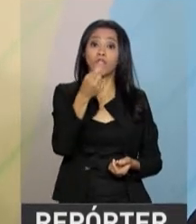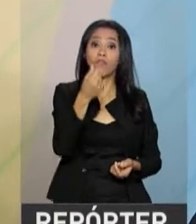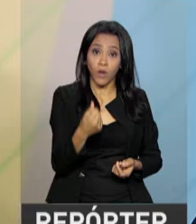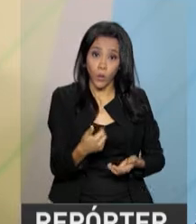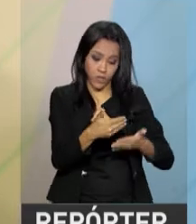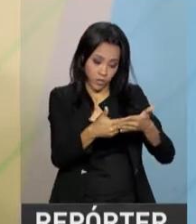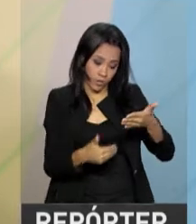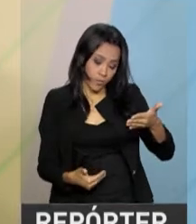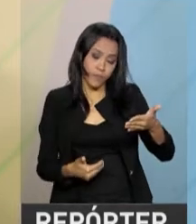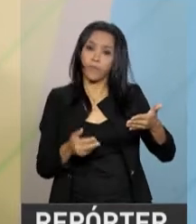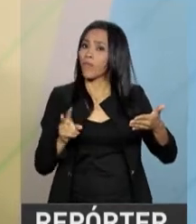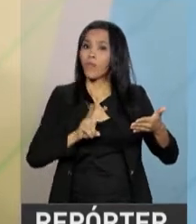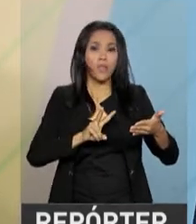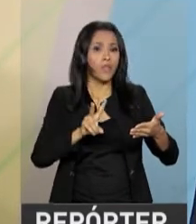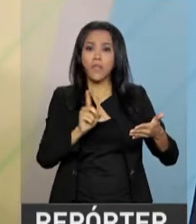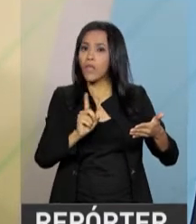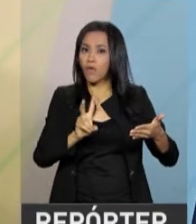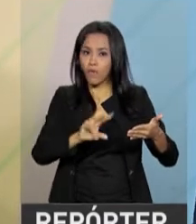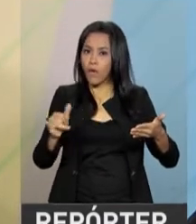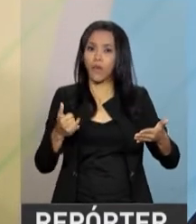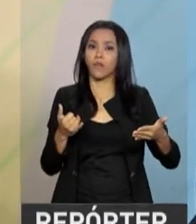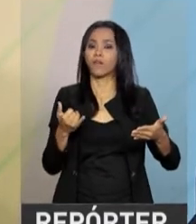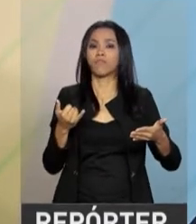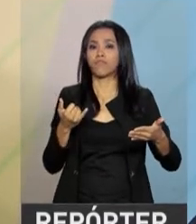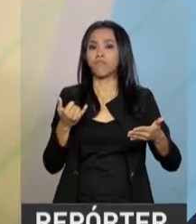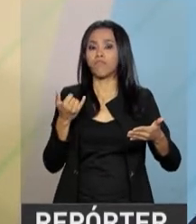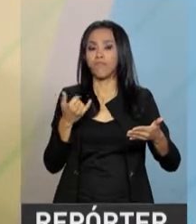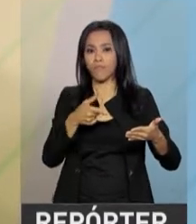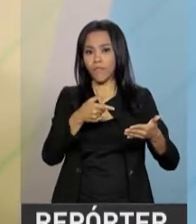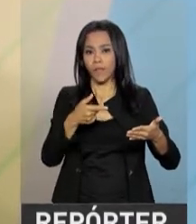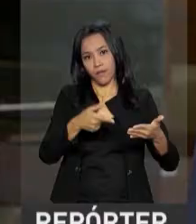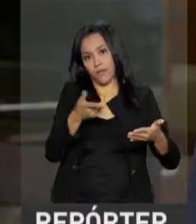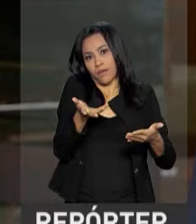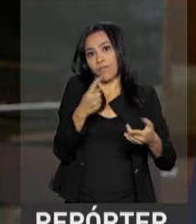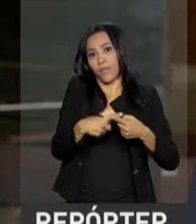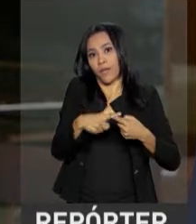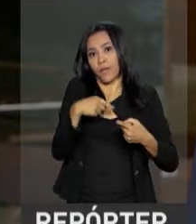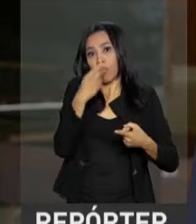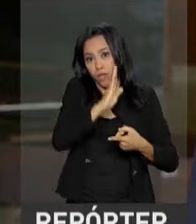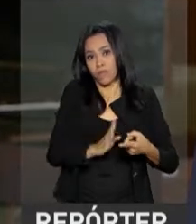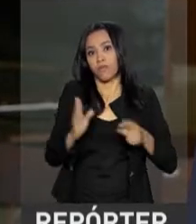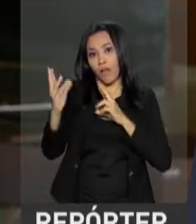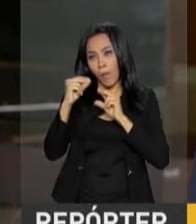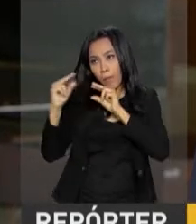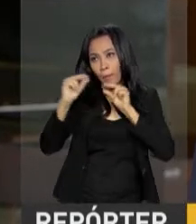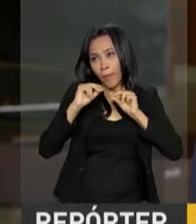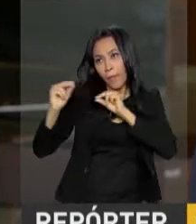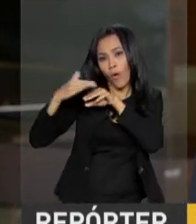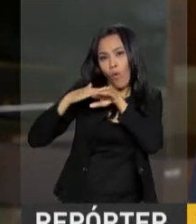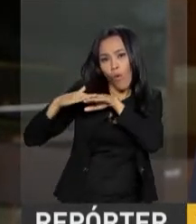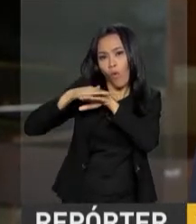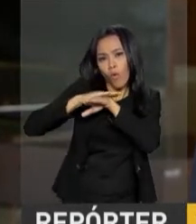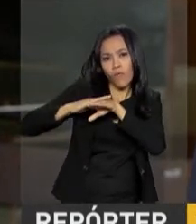branca não se aplicarão enquanto estivermos conversando sobre o tema este é um tema sensível o brasil